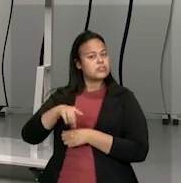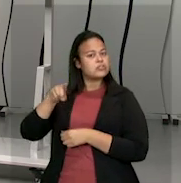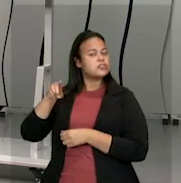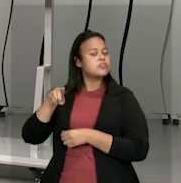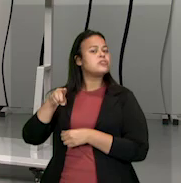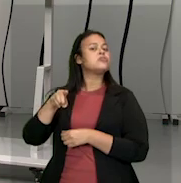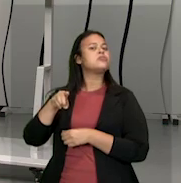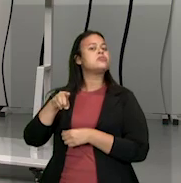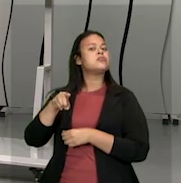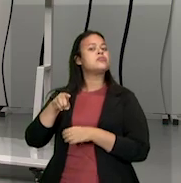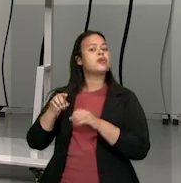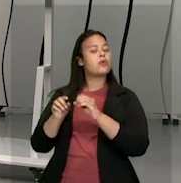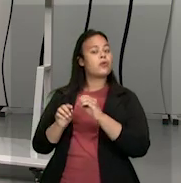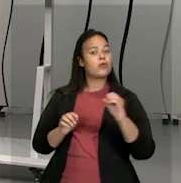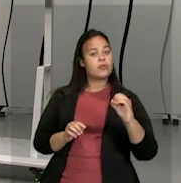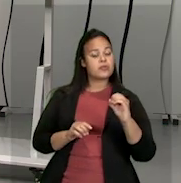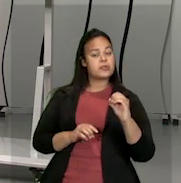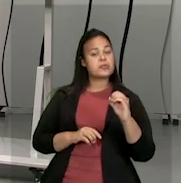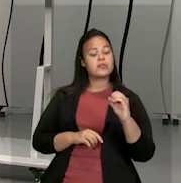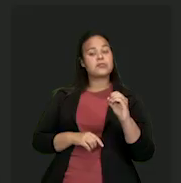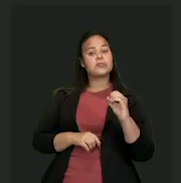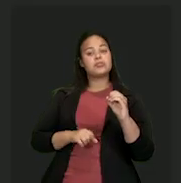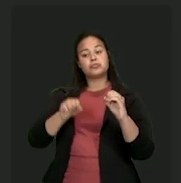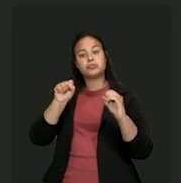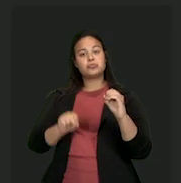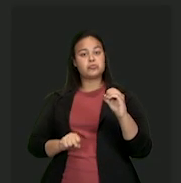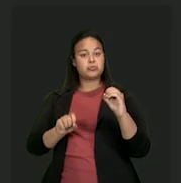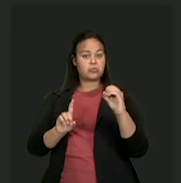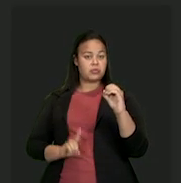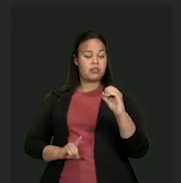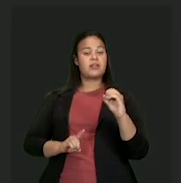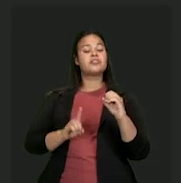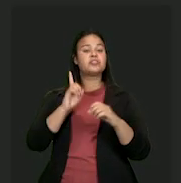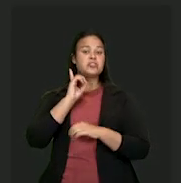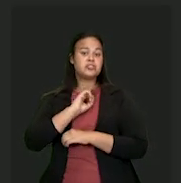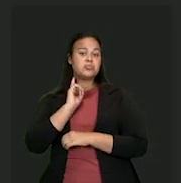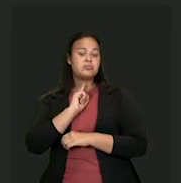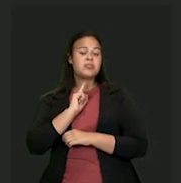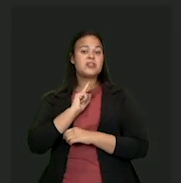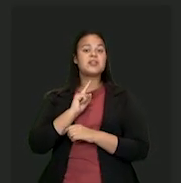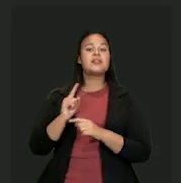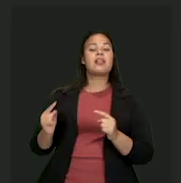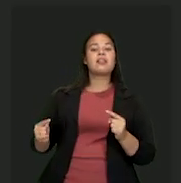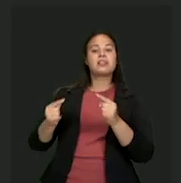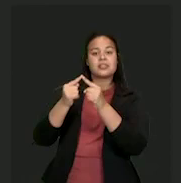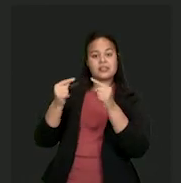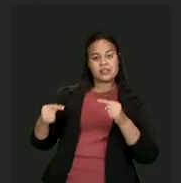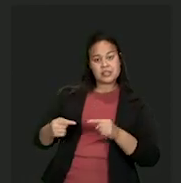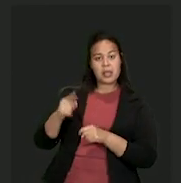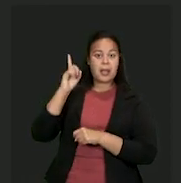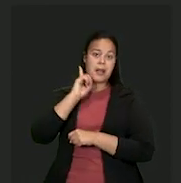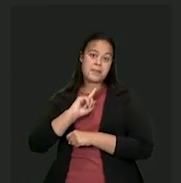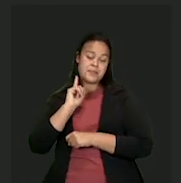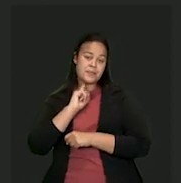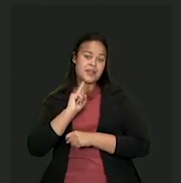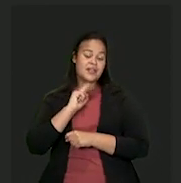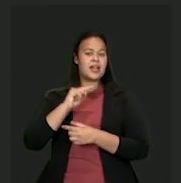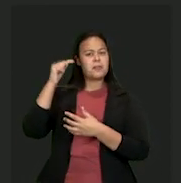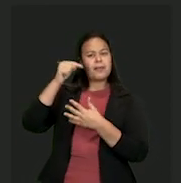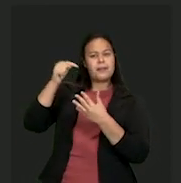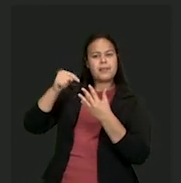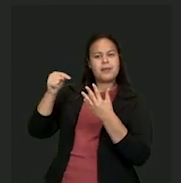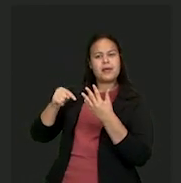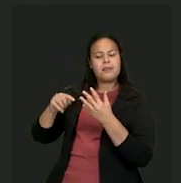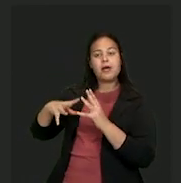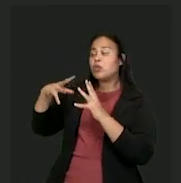de Minas, Sudoeste de Minas, Triângulo Mineiro, Paranaíba, Vale do Mucuri, Vale do Rio Doce e Zona